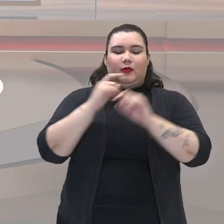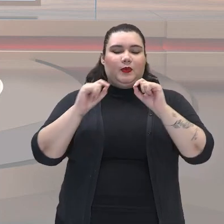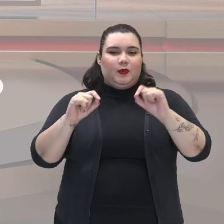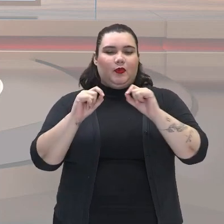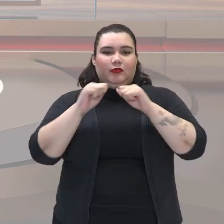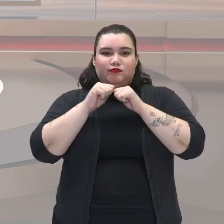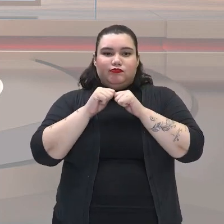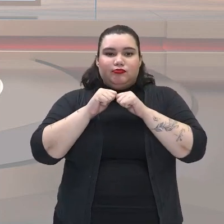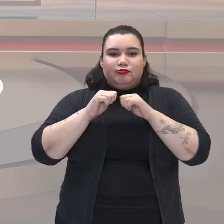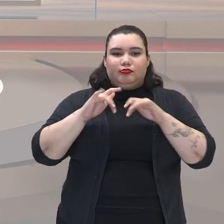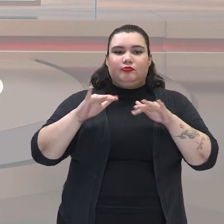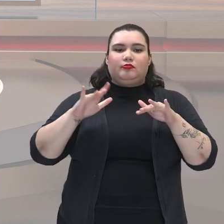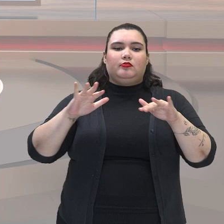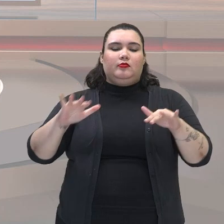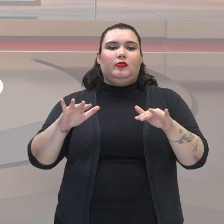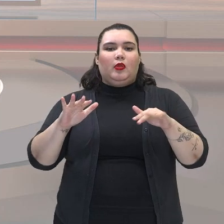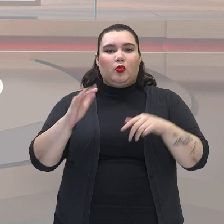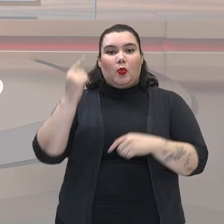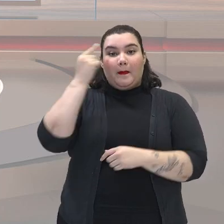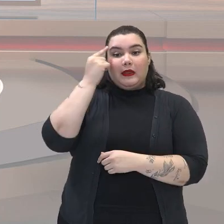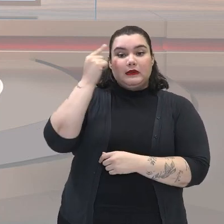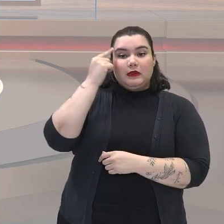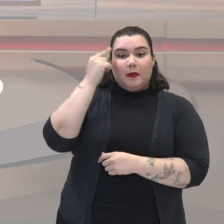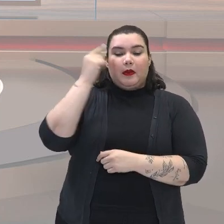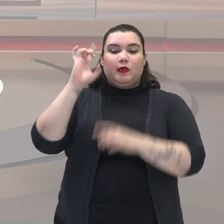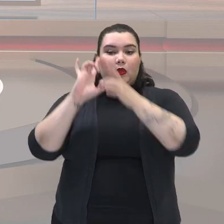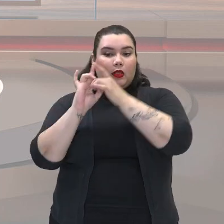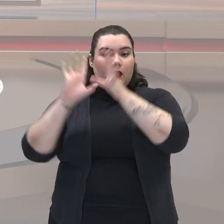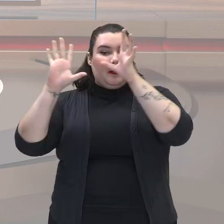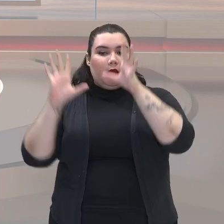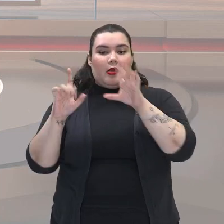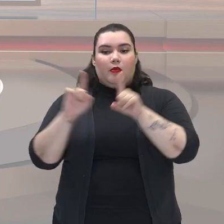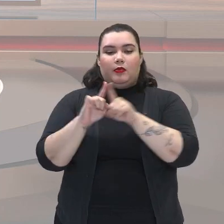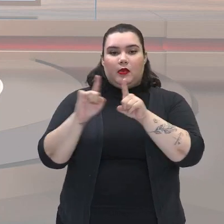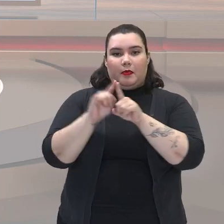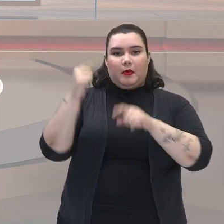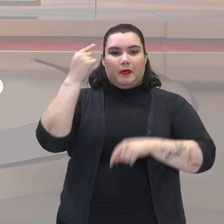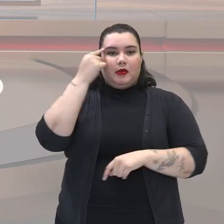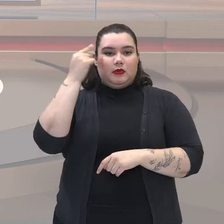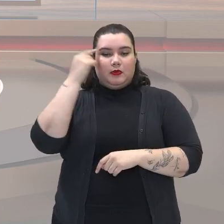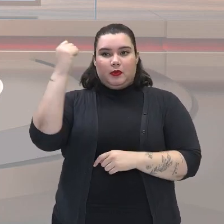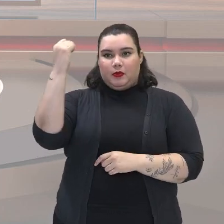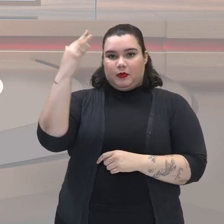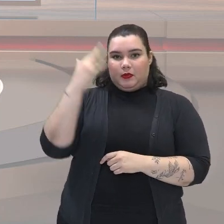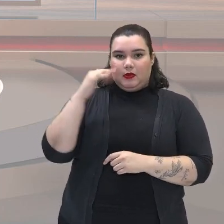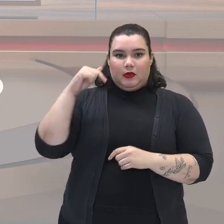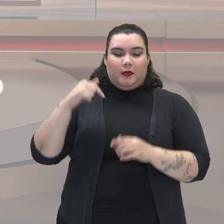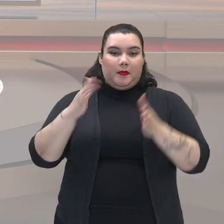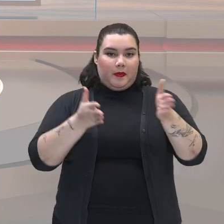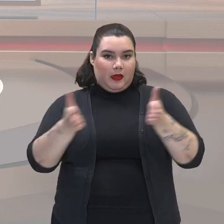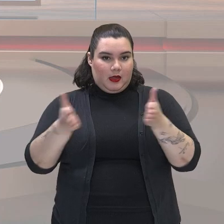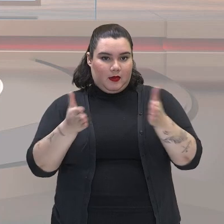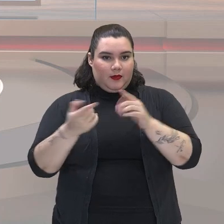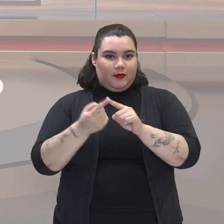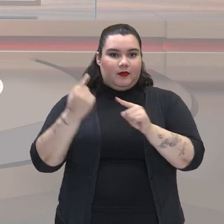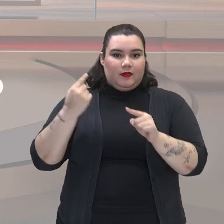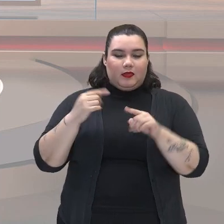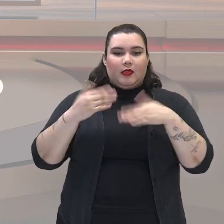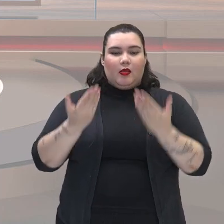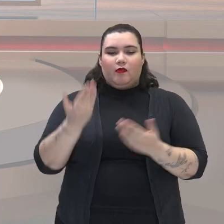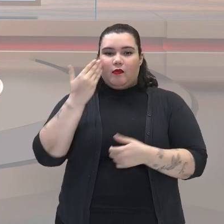e alcance, né, do pensamento liberal e também do pensamento iluminista naquele momento. Então, os continentes